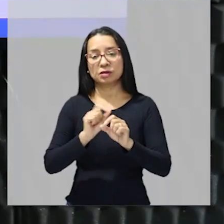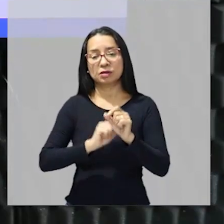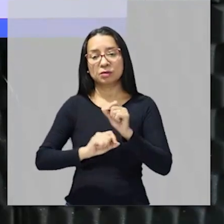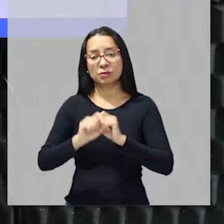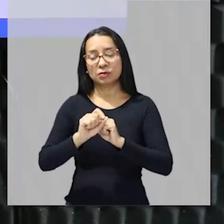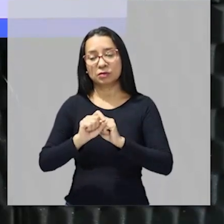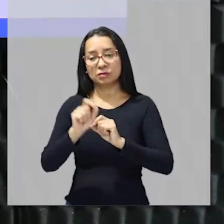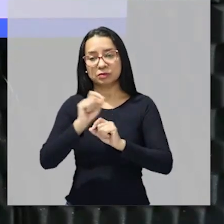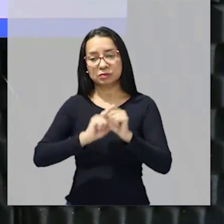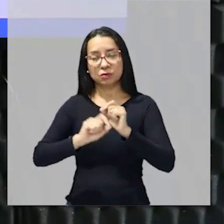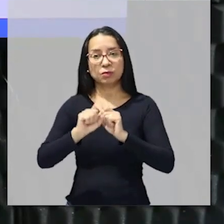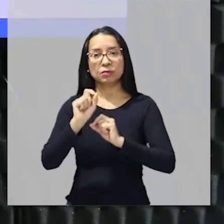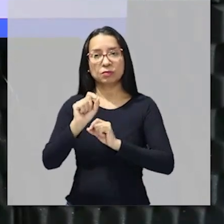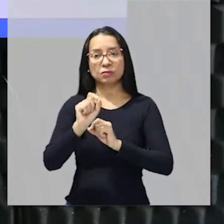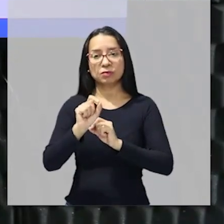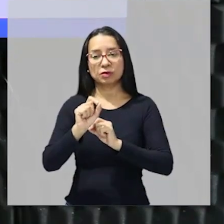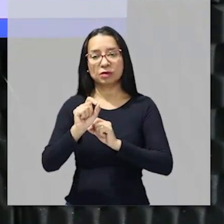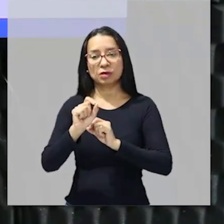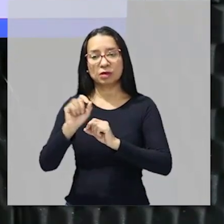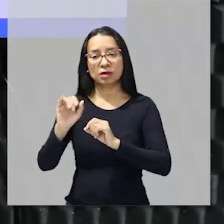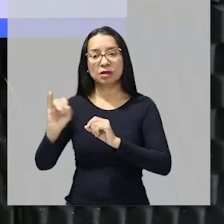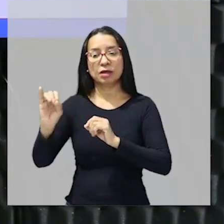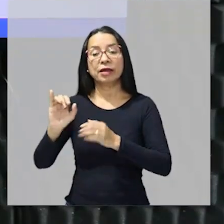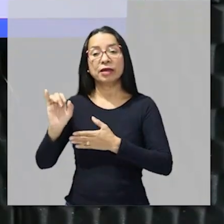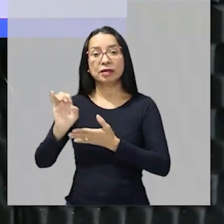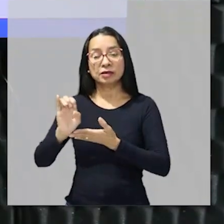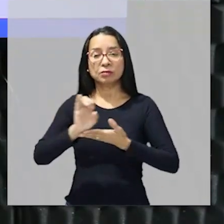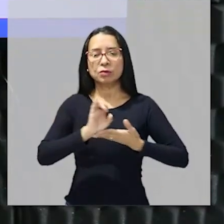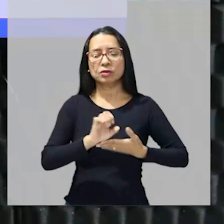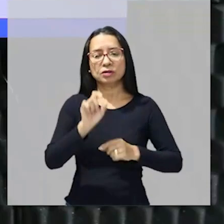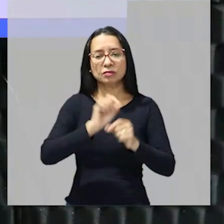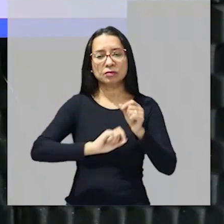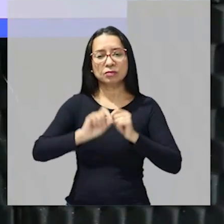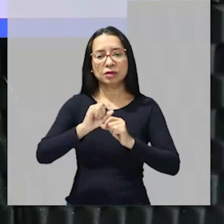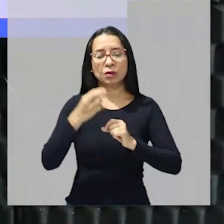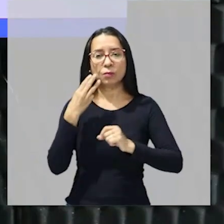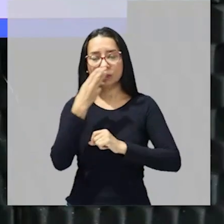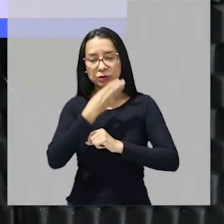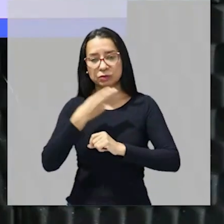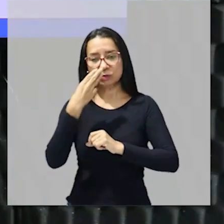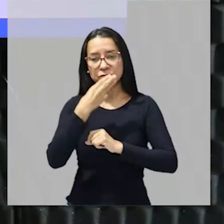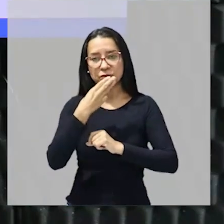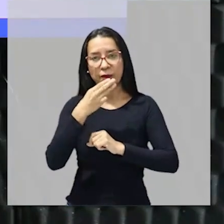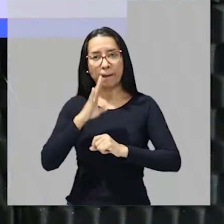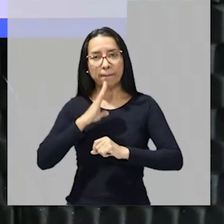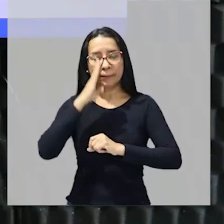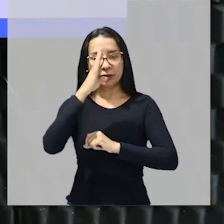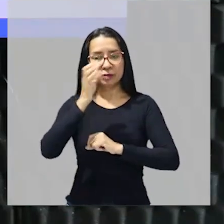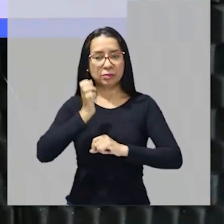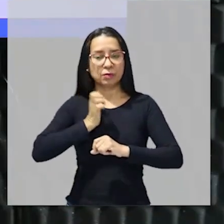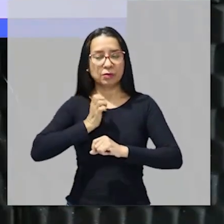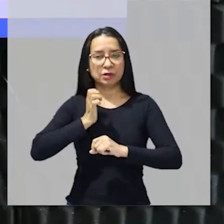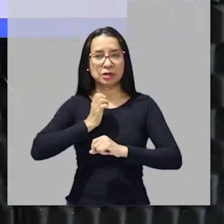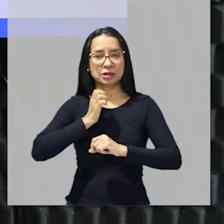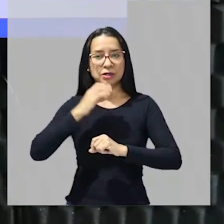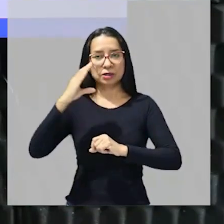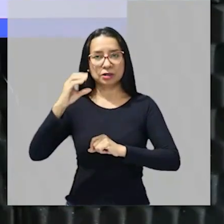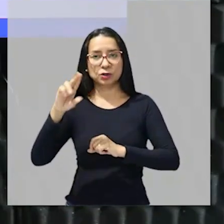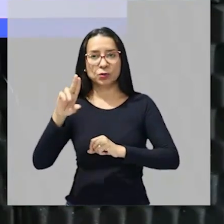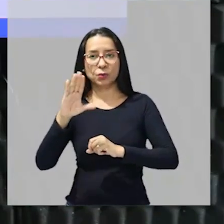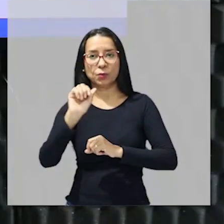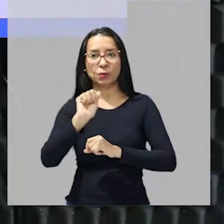O açúcar, que era a principal riqueza da economia cubana na ocasião. Mas, sobretudo, com o apoio